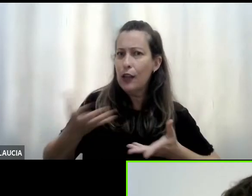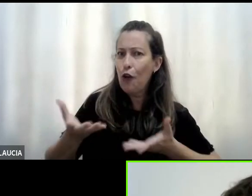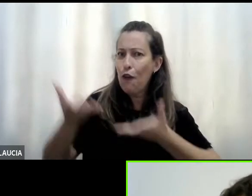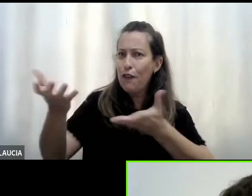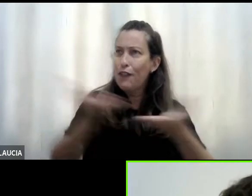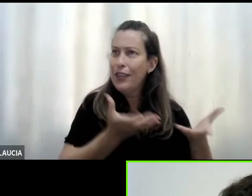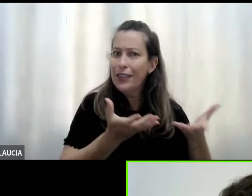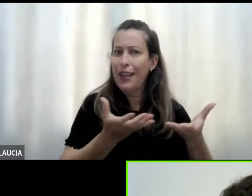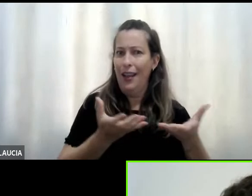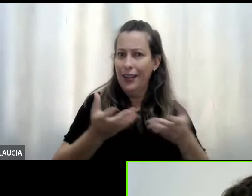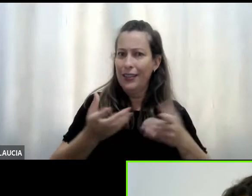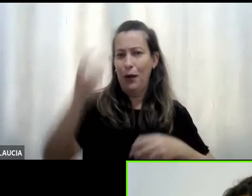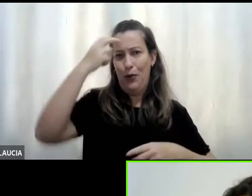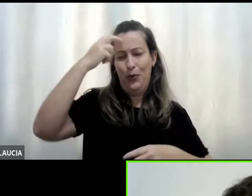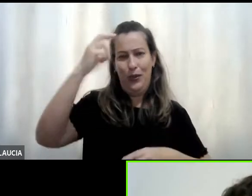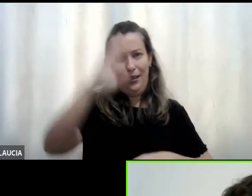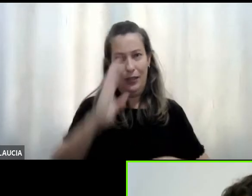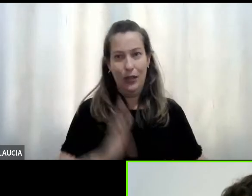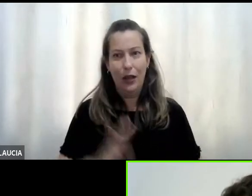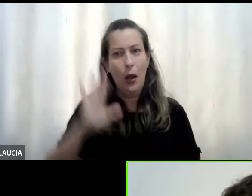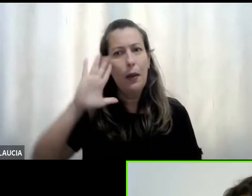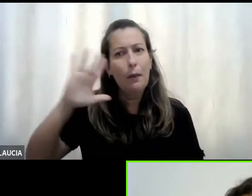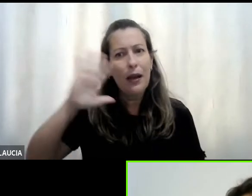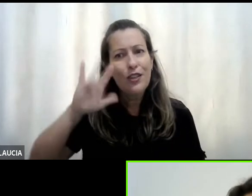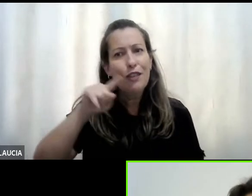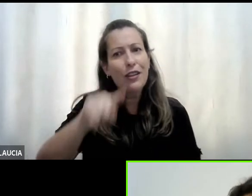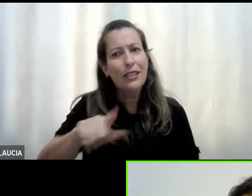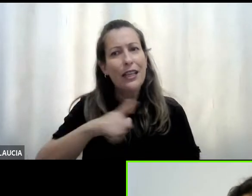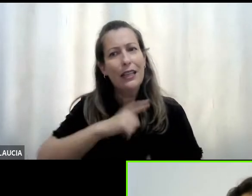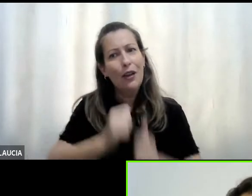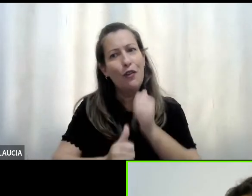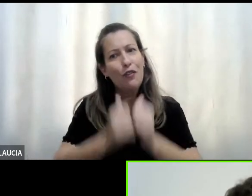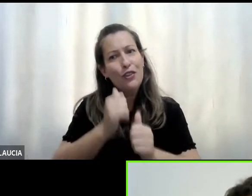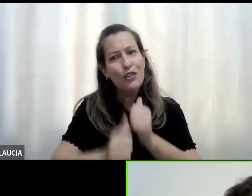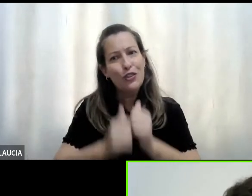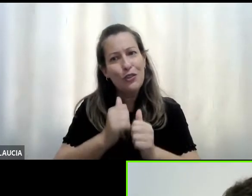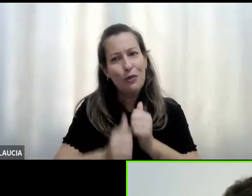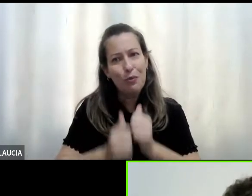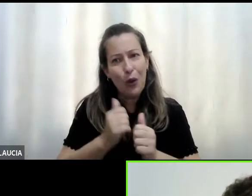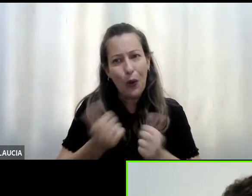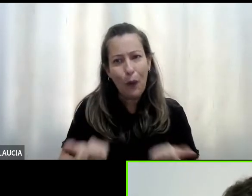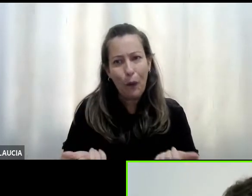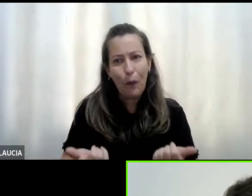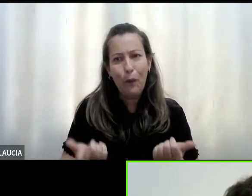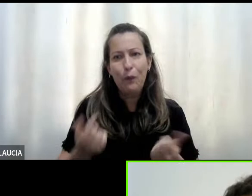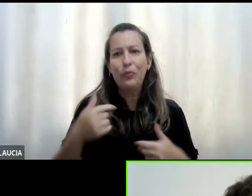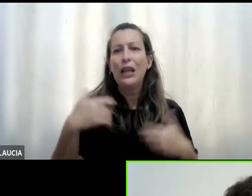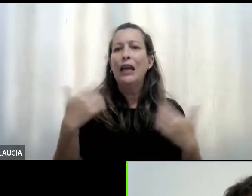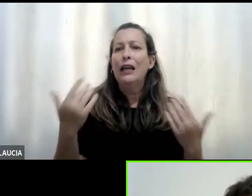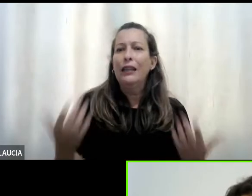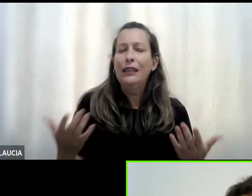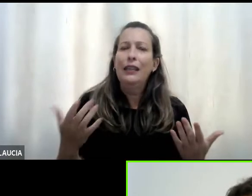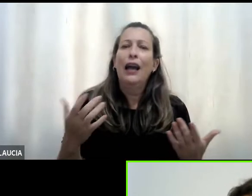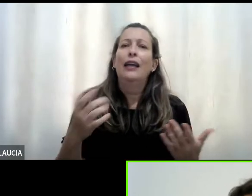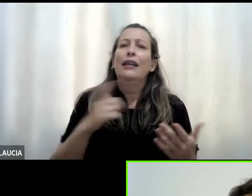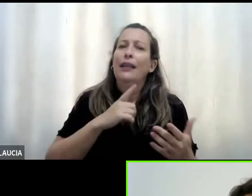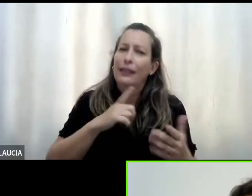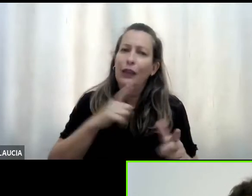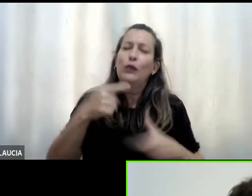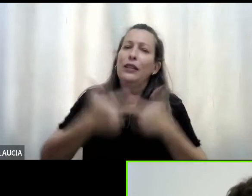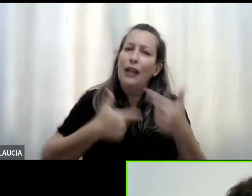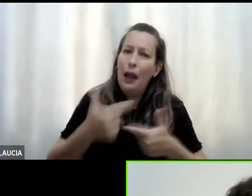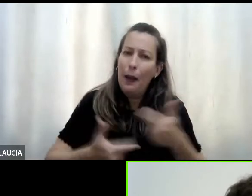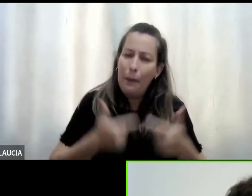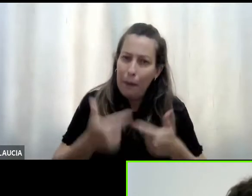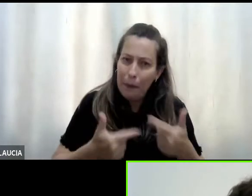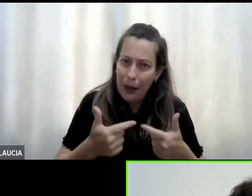Então, imagine vocês terem um campeonato de futebol e ali tem, como eu falei, 1 milhão de pessoas assistindo simultaneamente o canal, que é uma